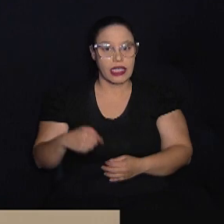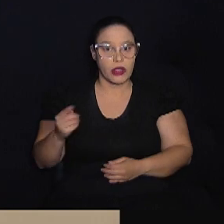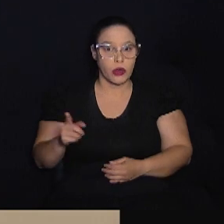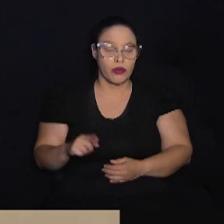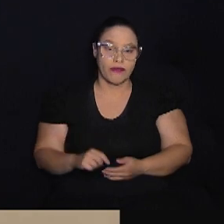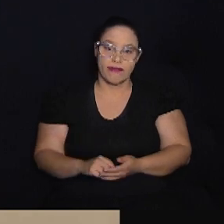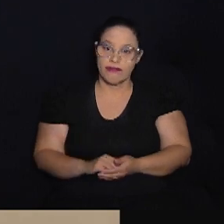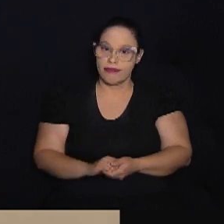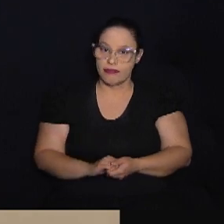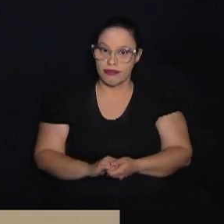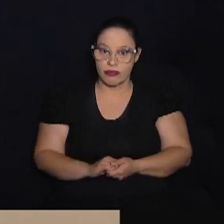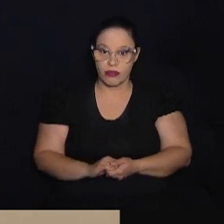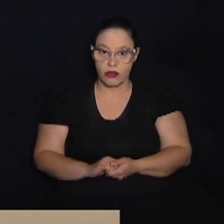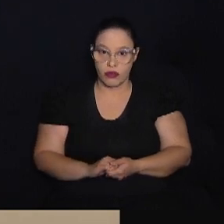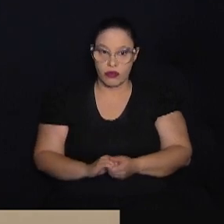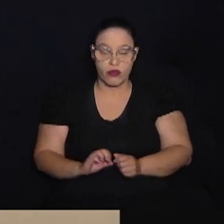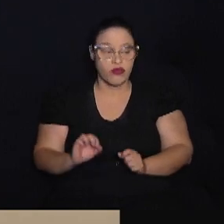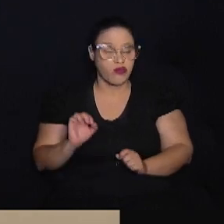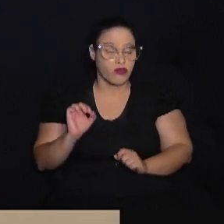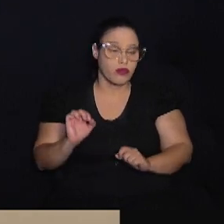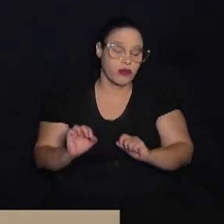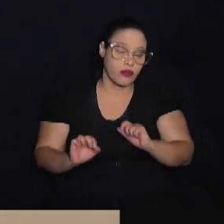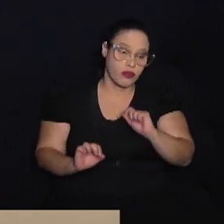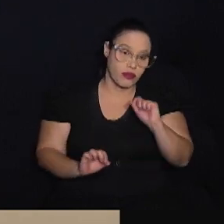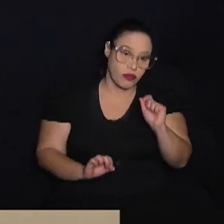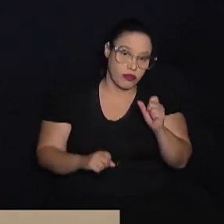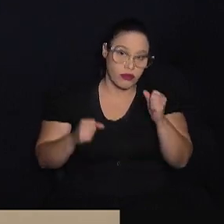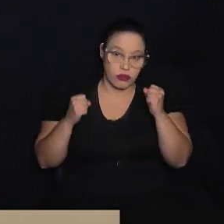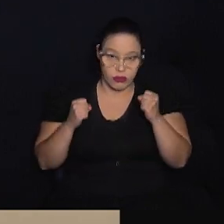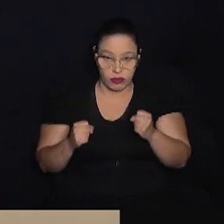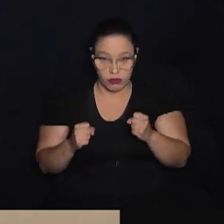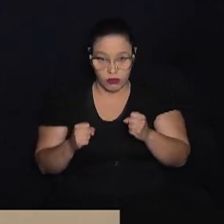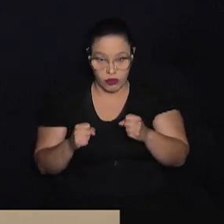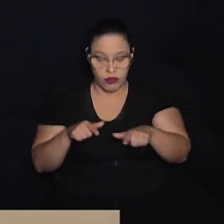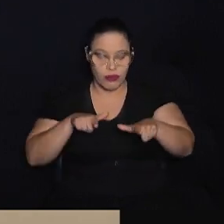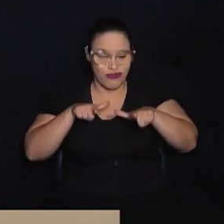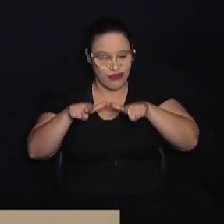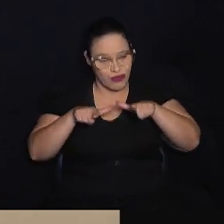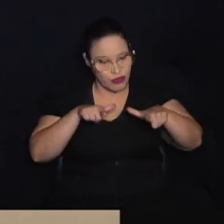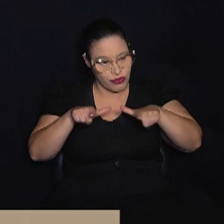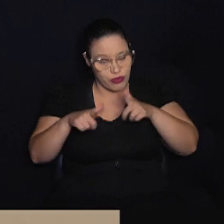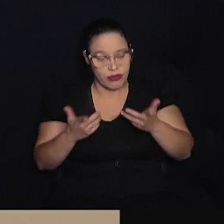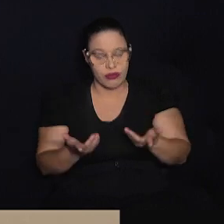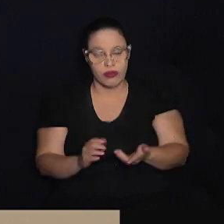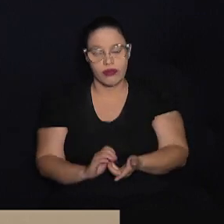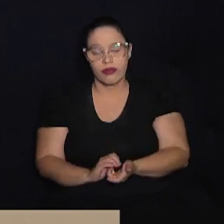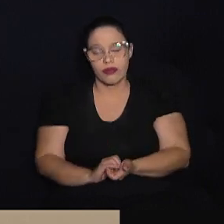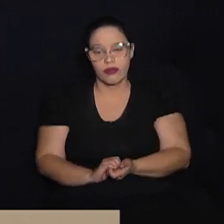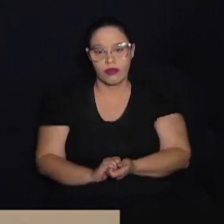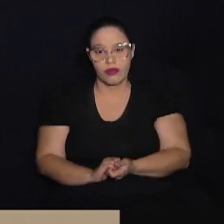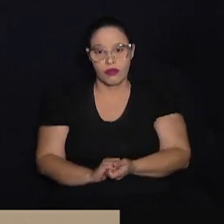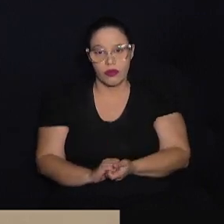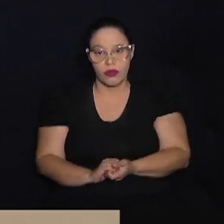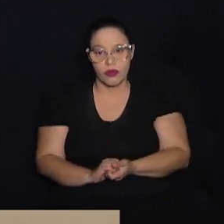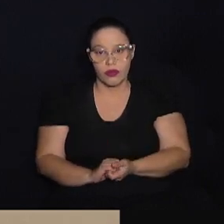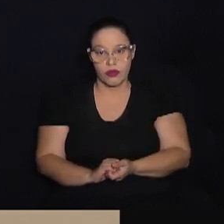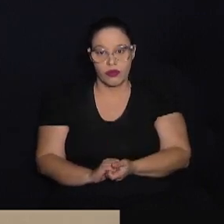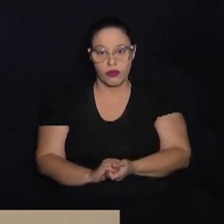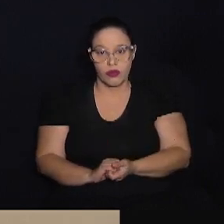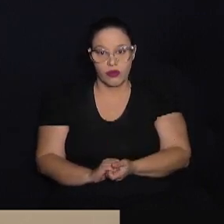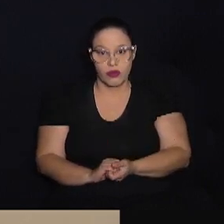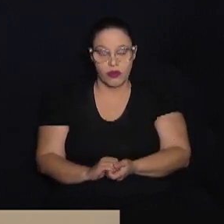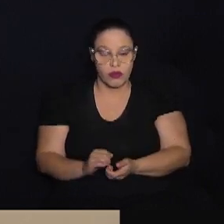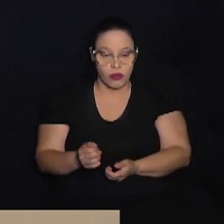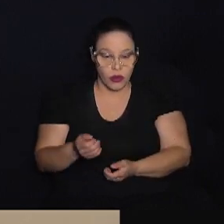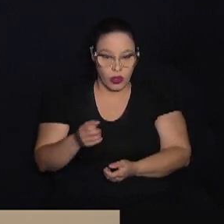a outros fatores, pode ser de trabalho, ou algumas substâncias como